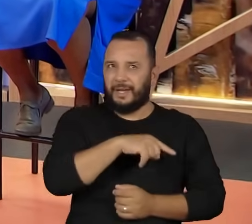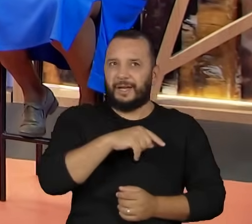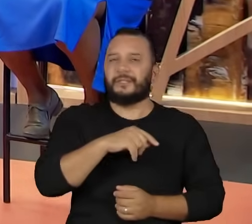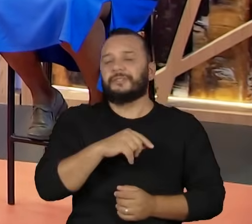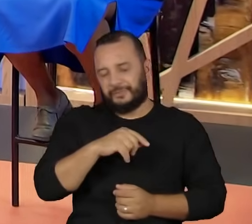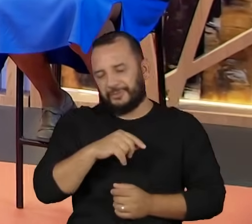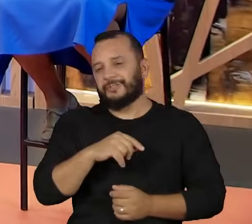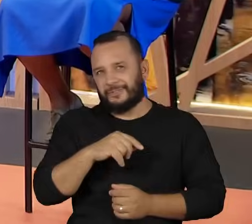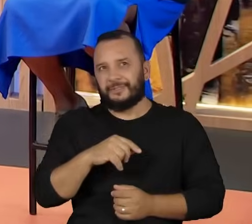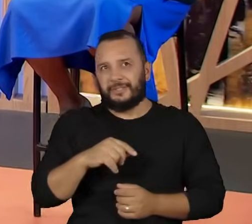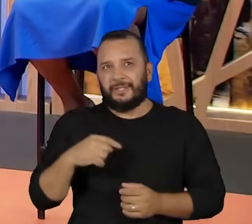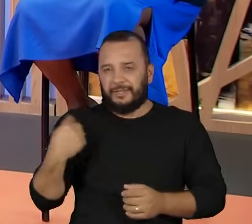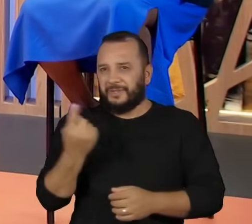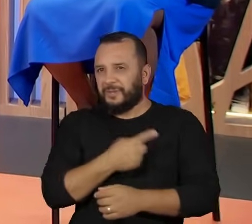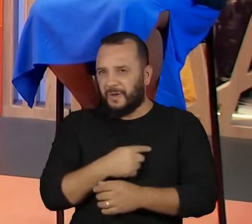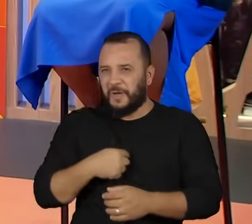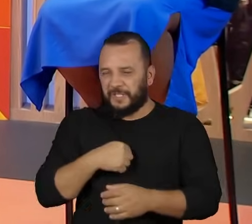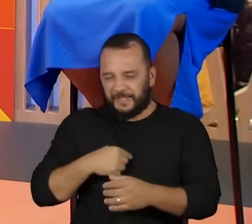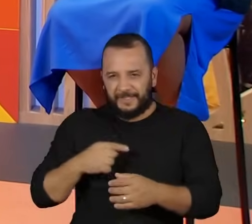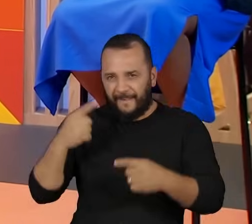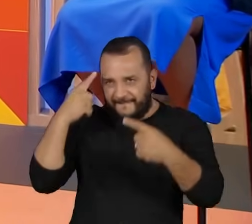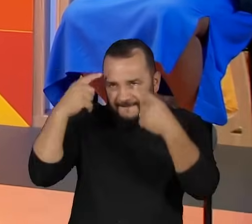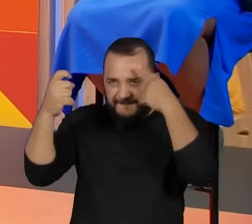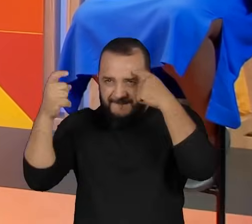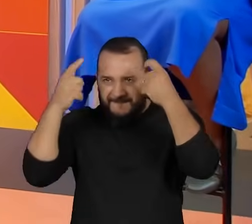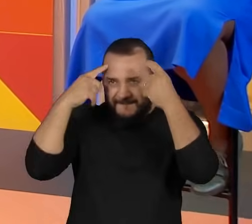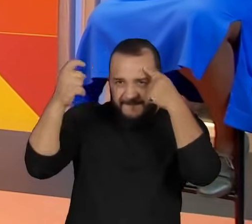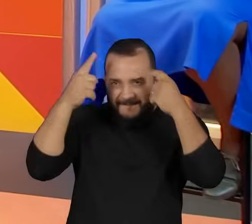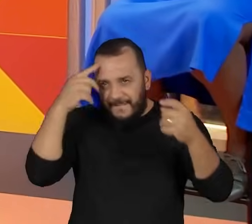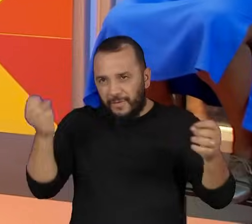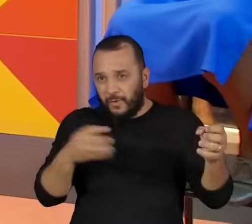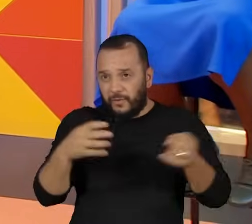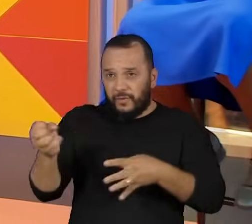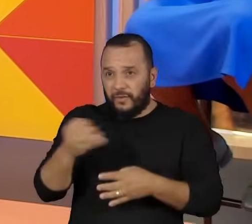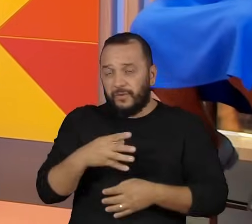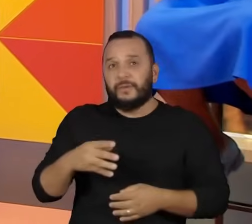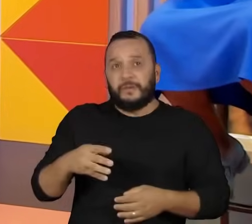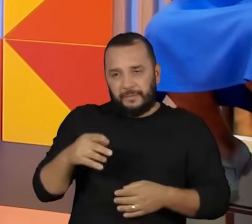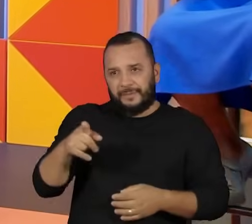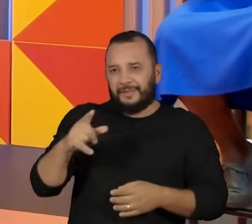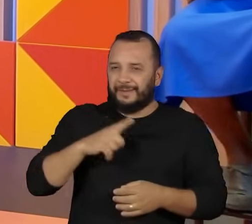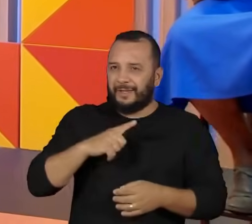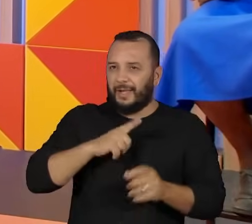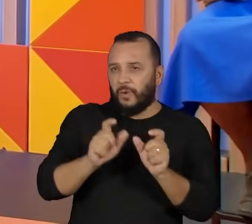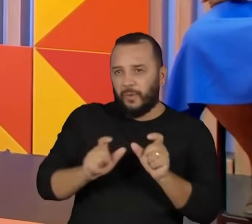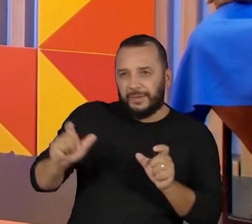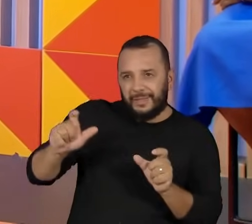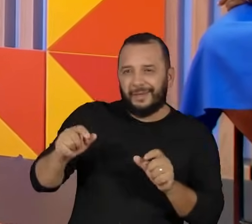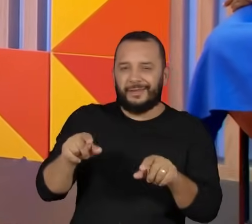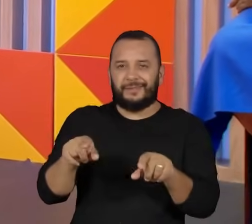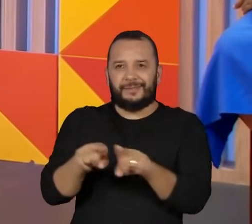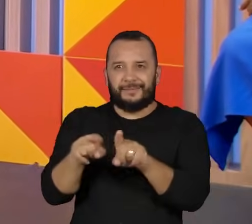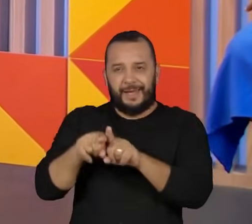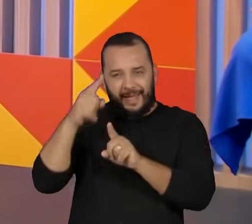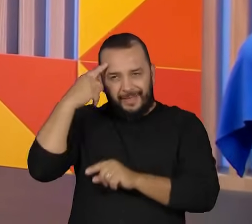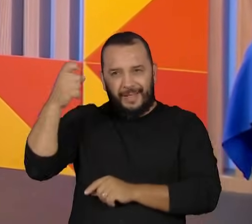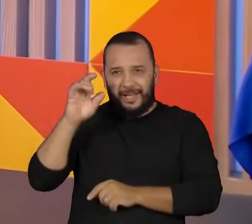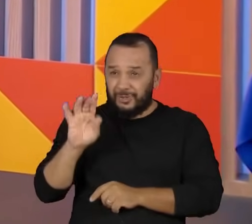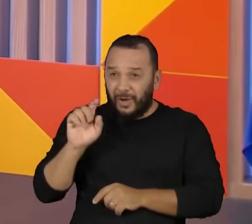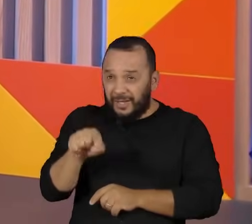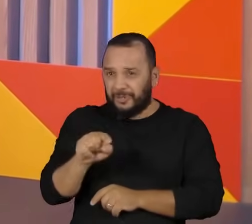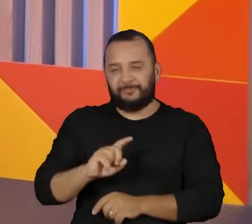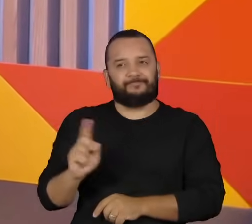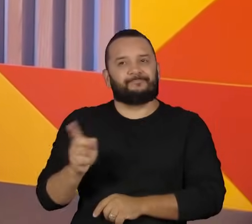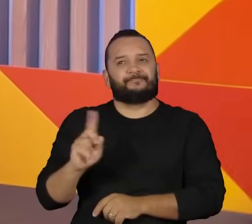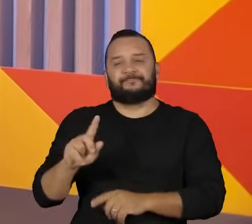ser criativo, né? Tem gente que pensa que é só ter o conceito, a ideia conceitual, e é muito além disso. A